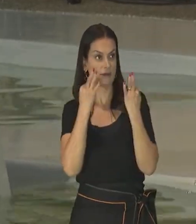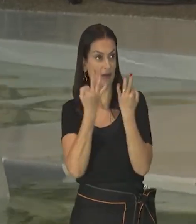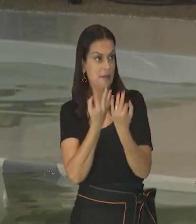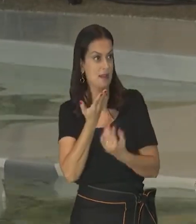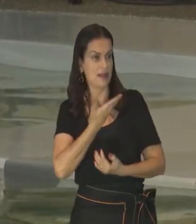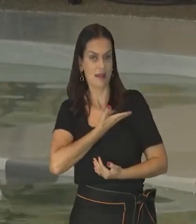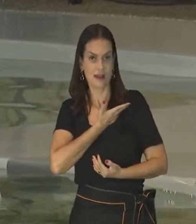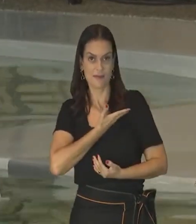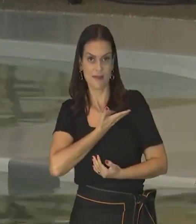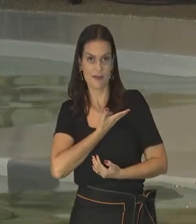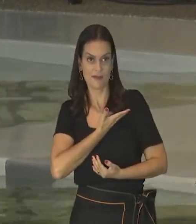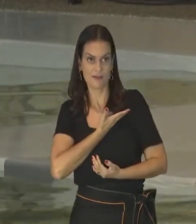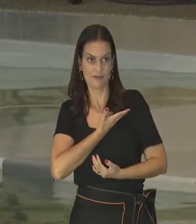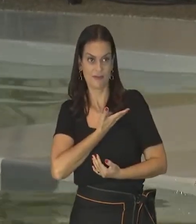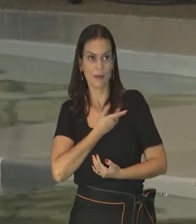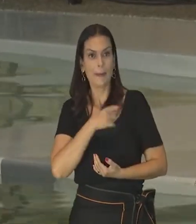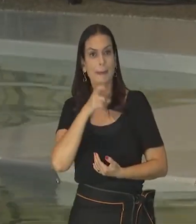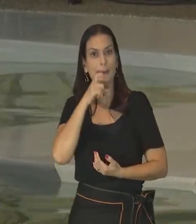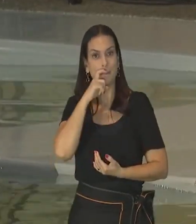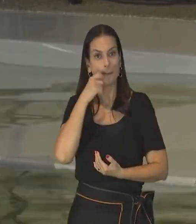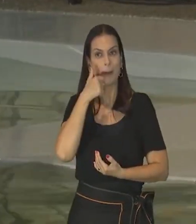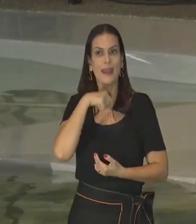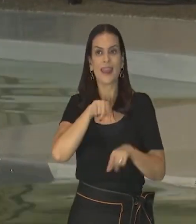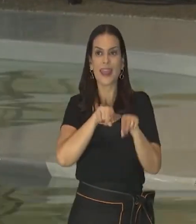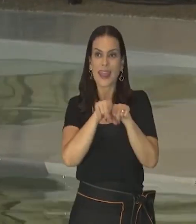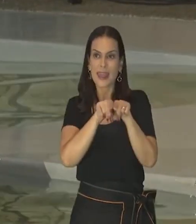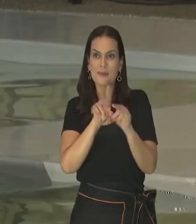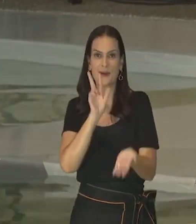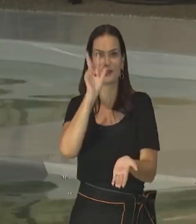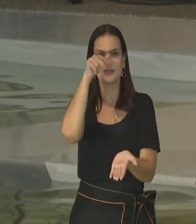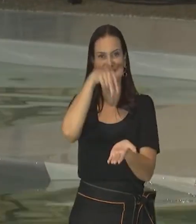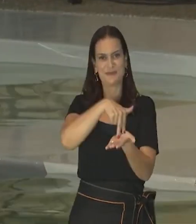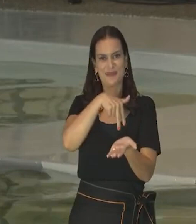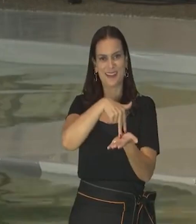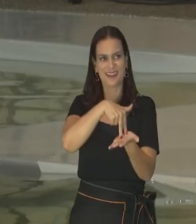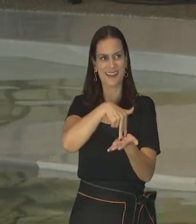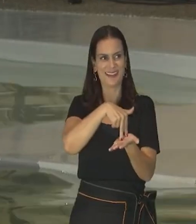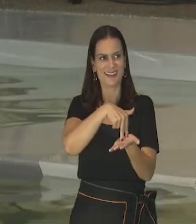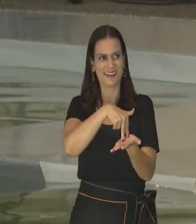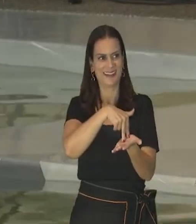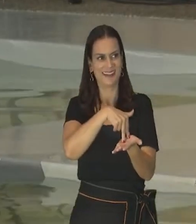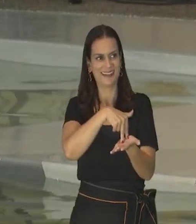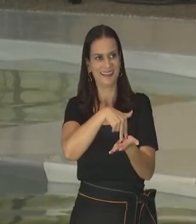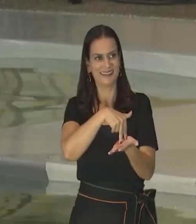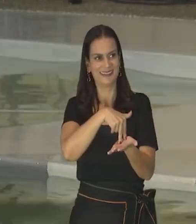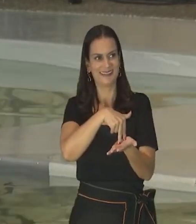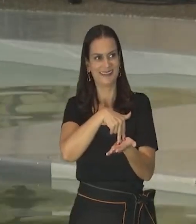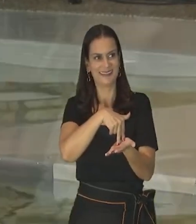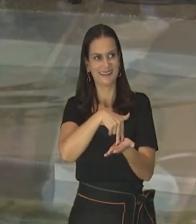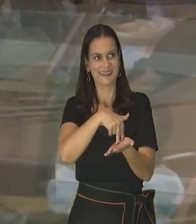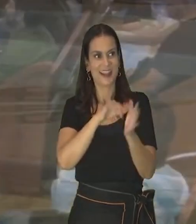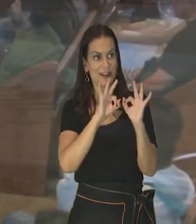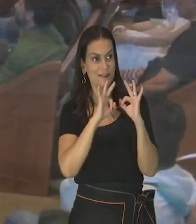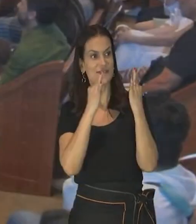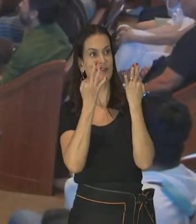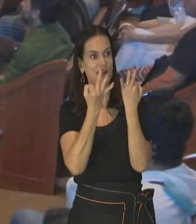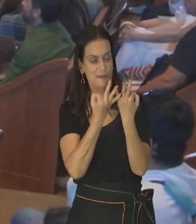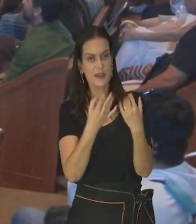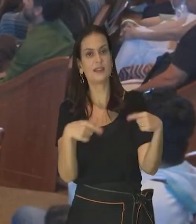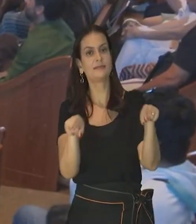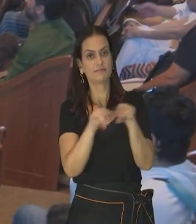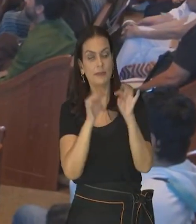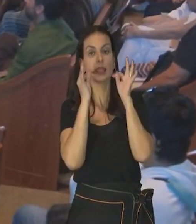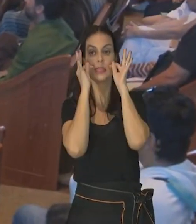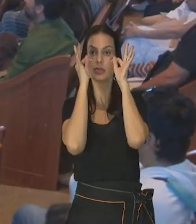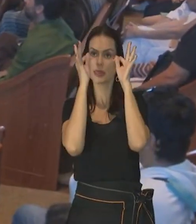amigos, seus pais, seus irmãos, todos se colocassem de pé, aqui à minha direita, a família presente,